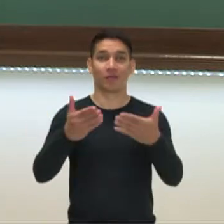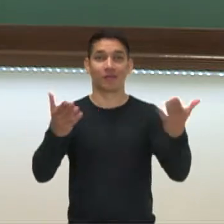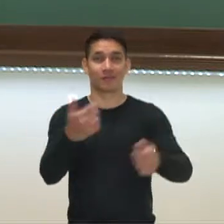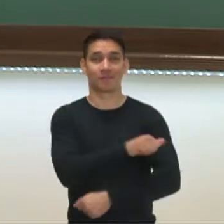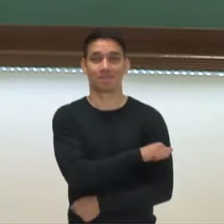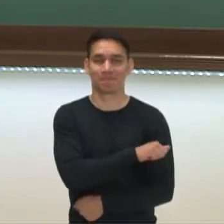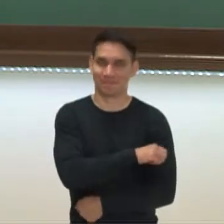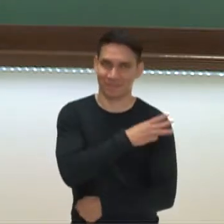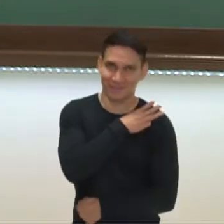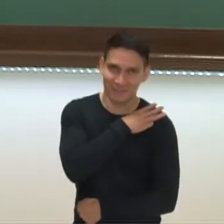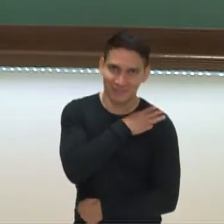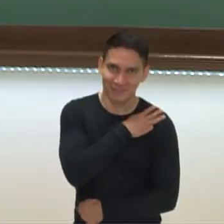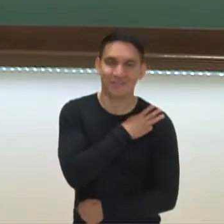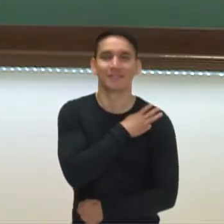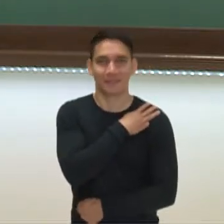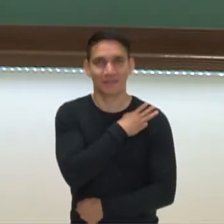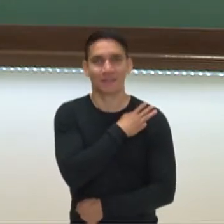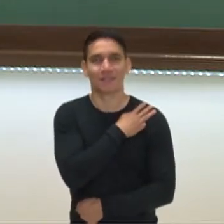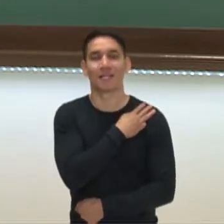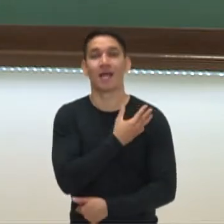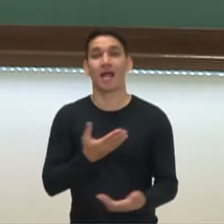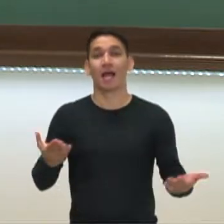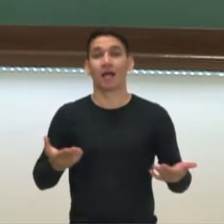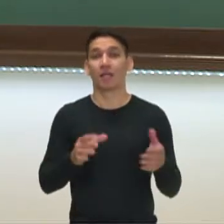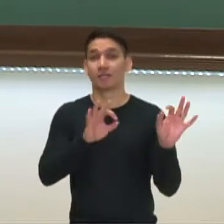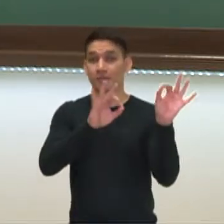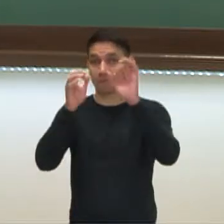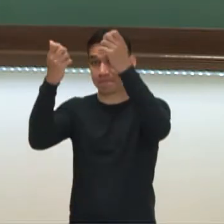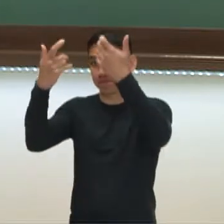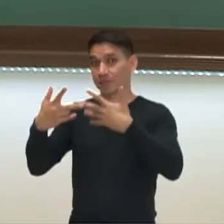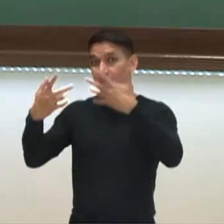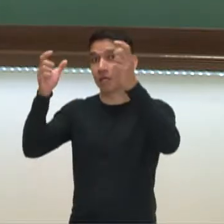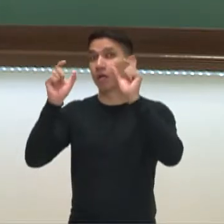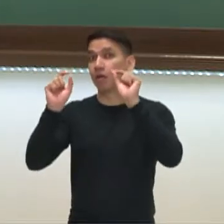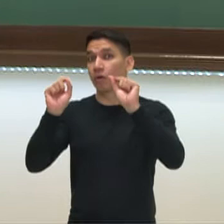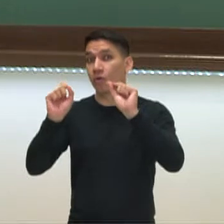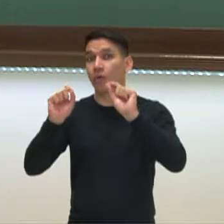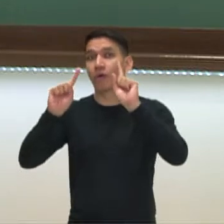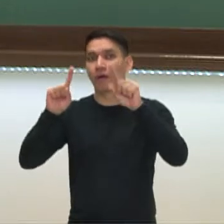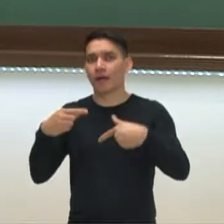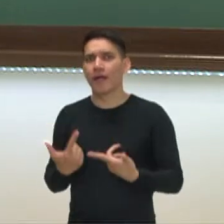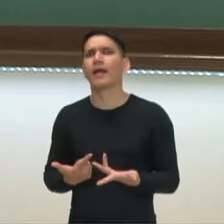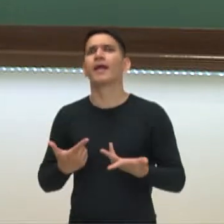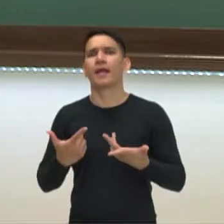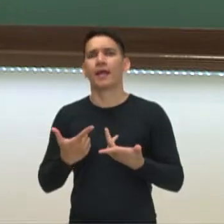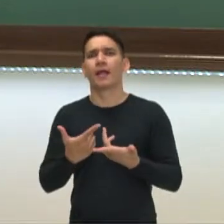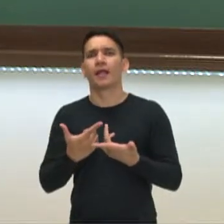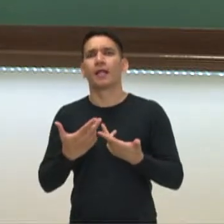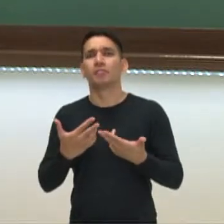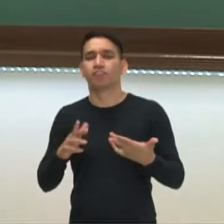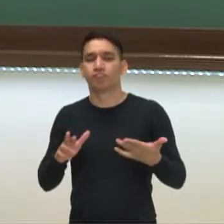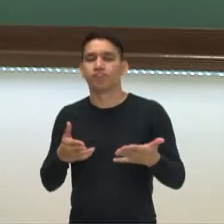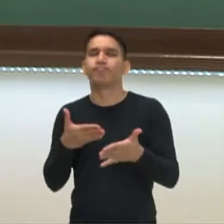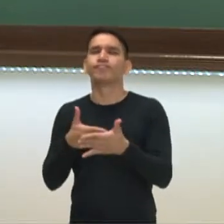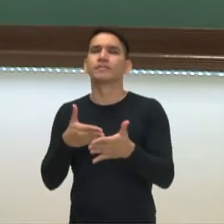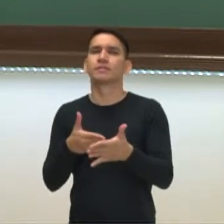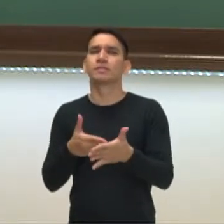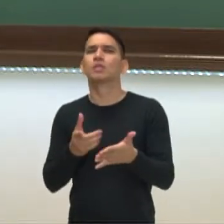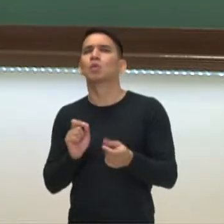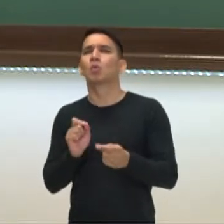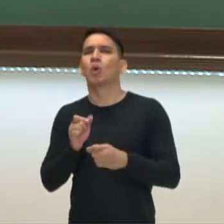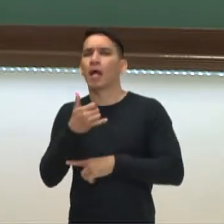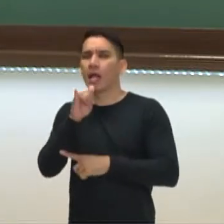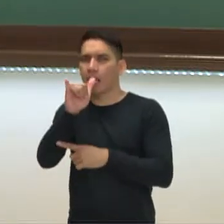Olá, estudantes da terceira série do ensino médio. Neste vídeo vamos falar sobre resistência elétrica